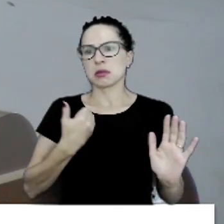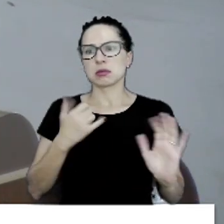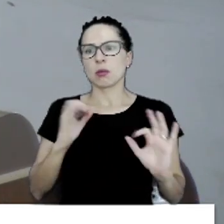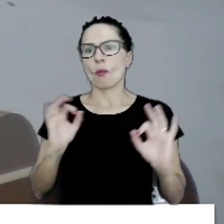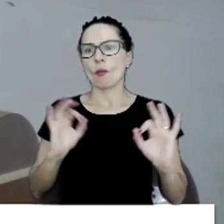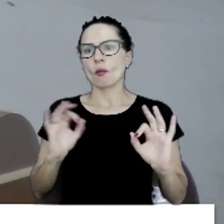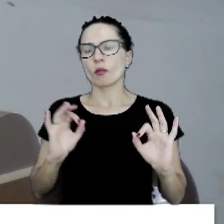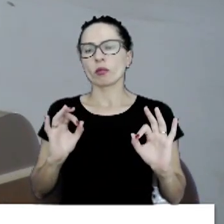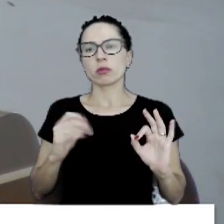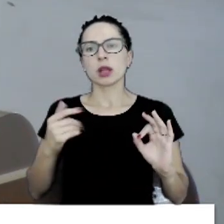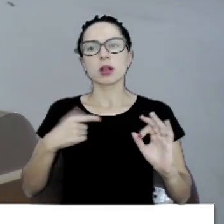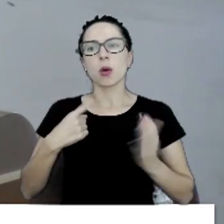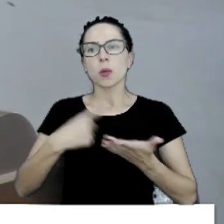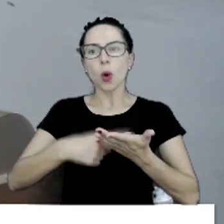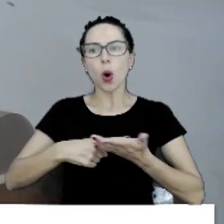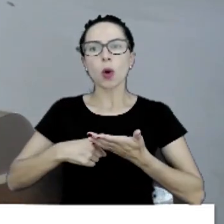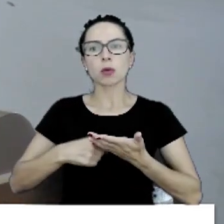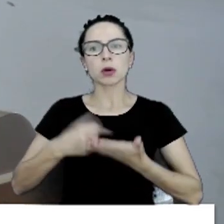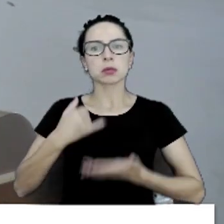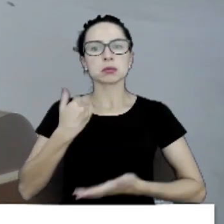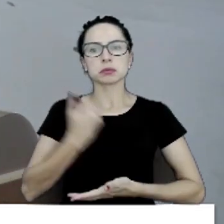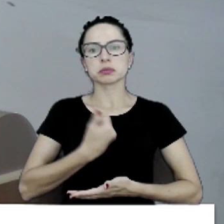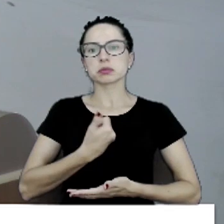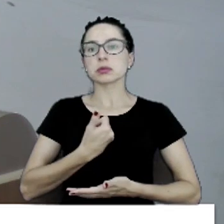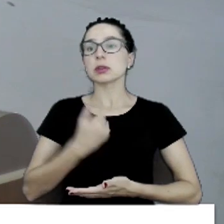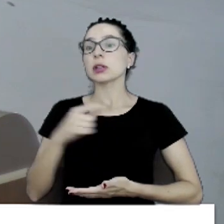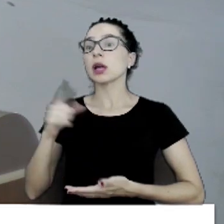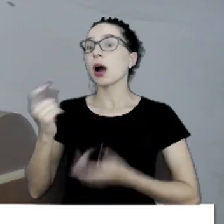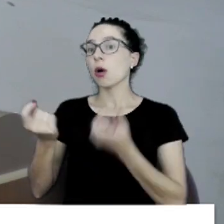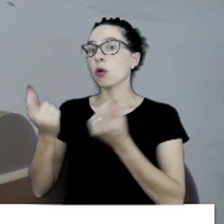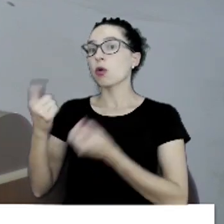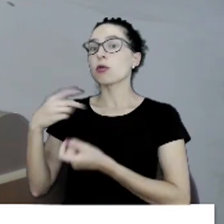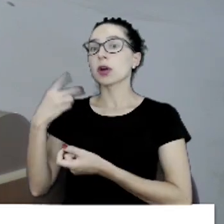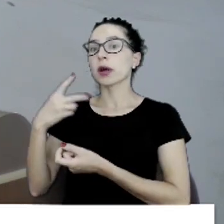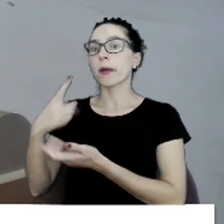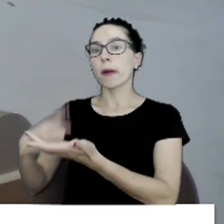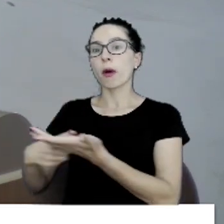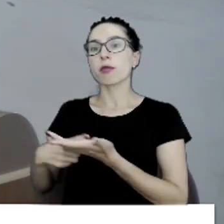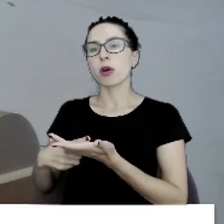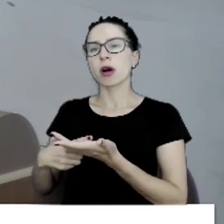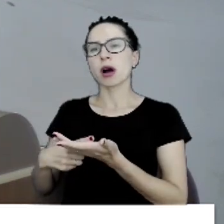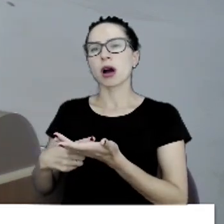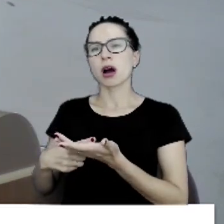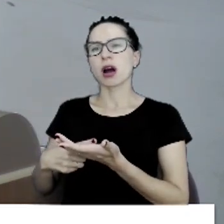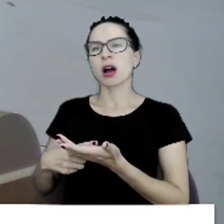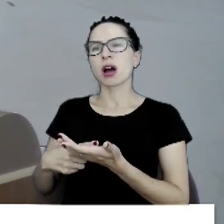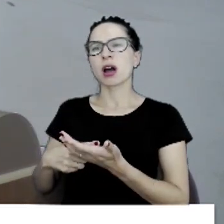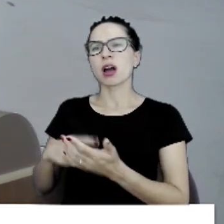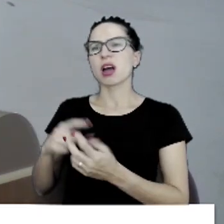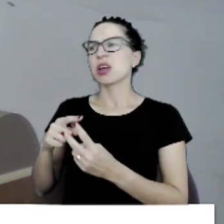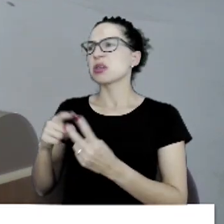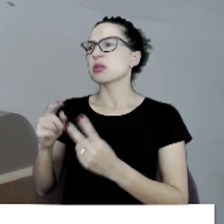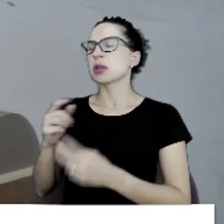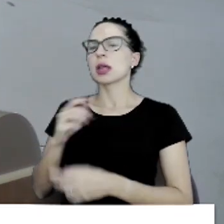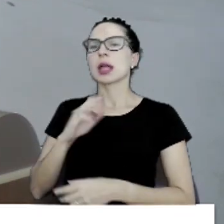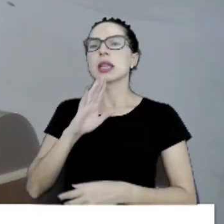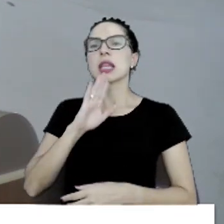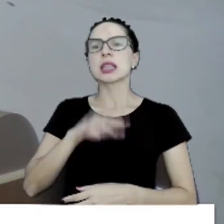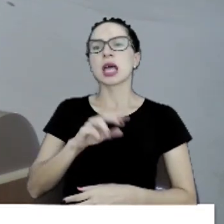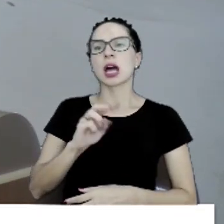fui convocado, e os vereadores que foram convocados foi das 2 da tarde para uma reunião às